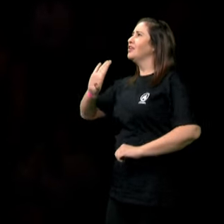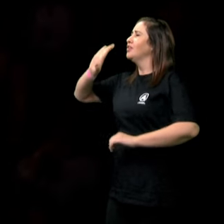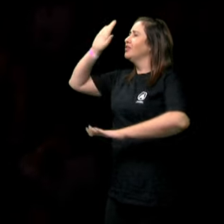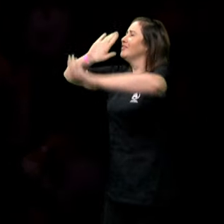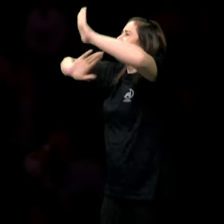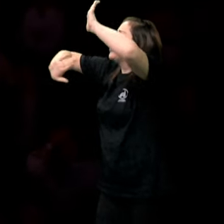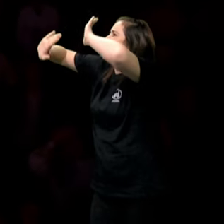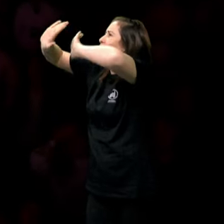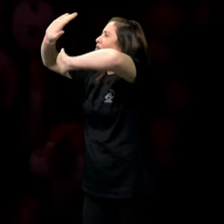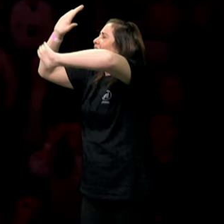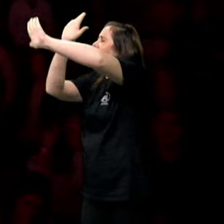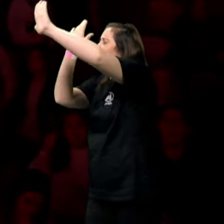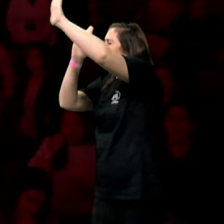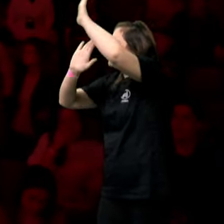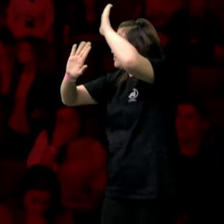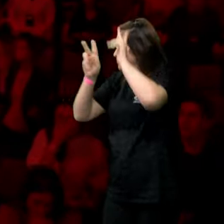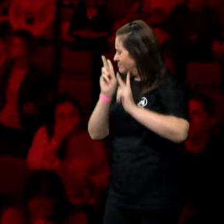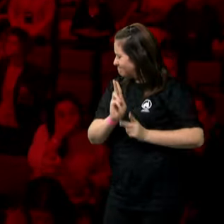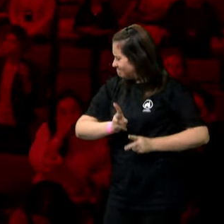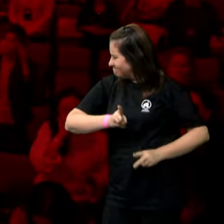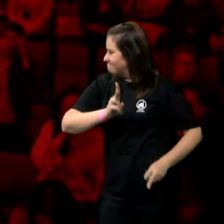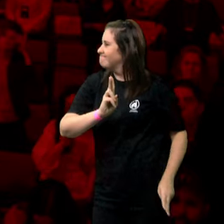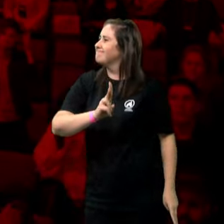entre nós